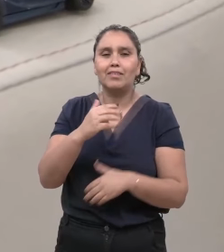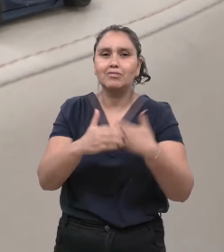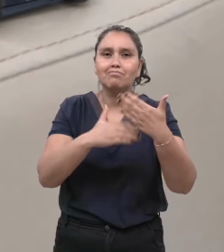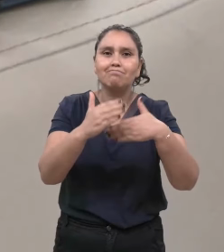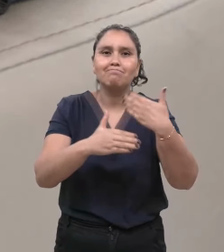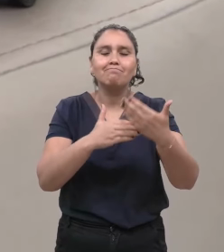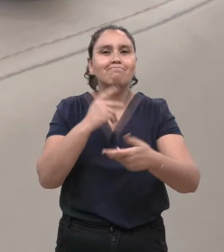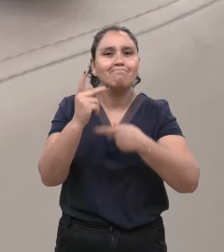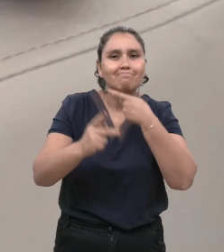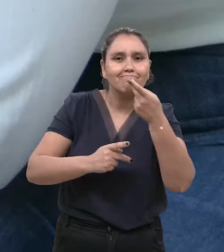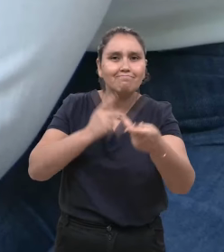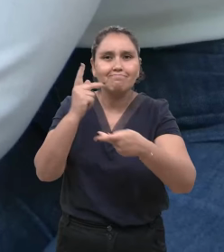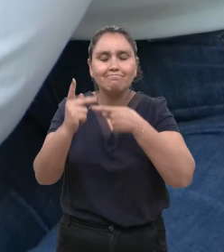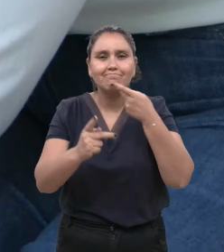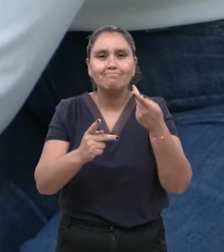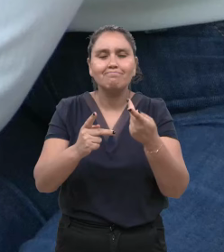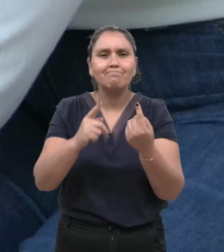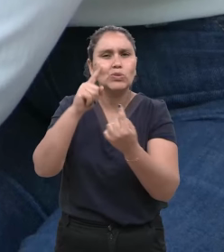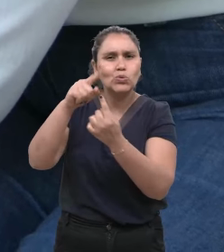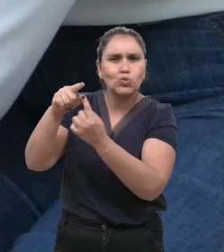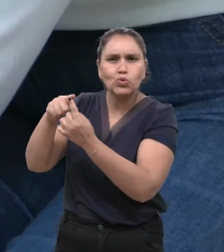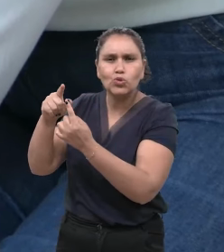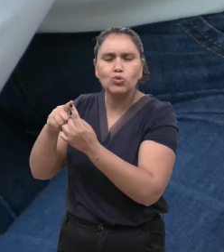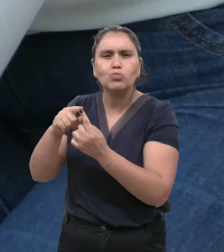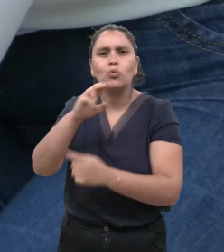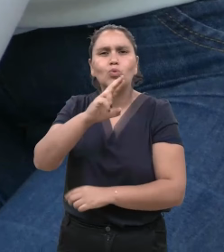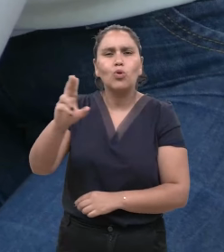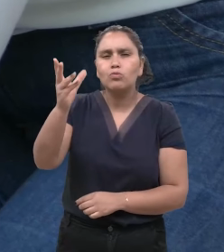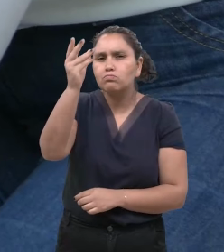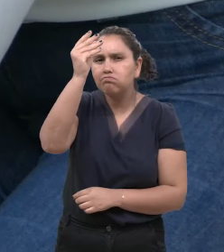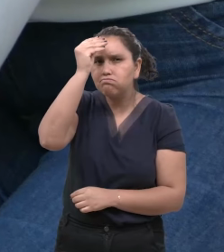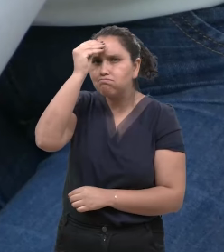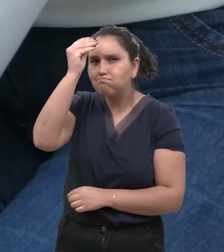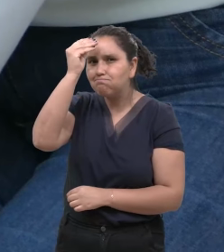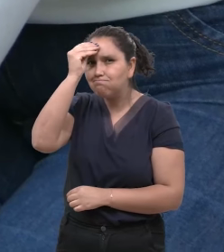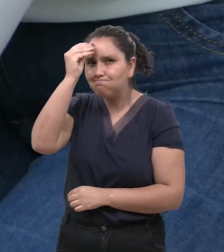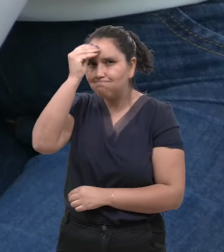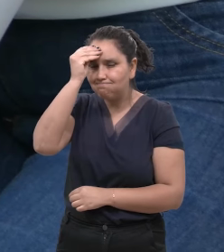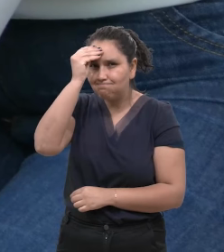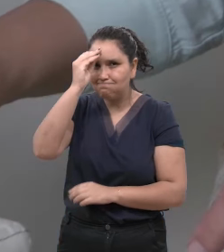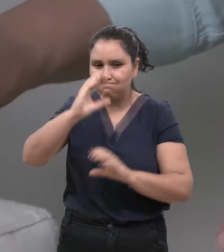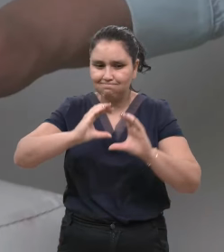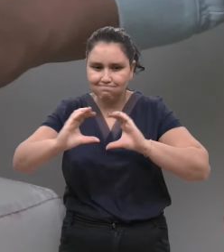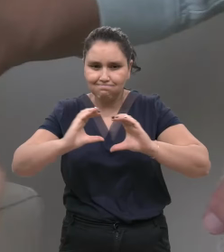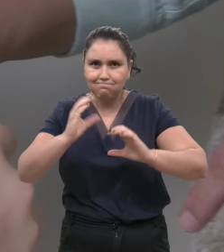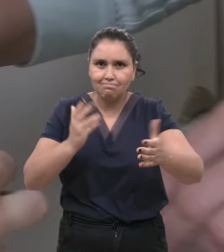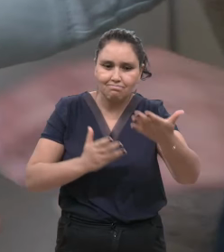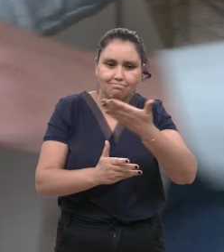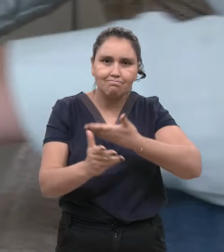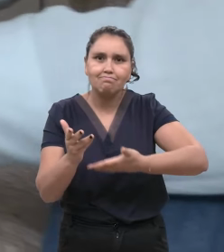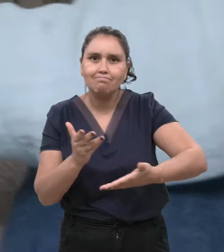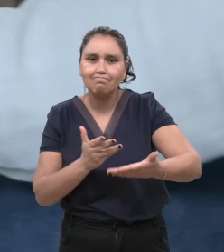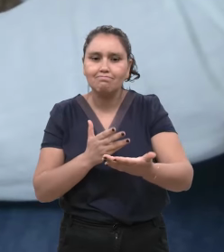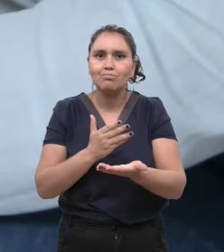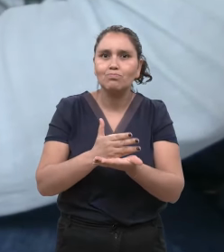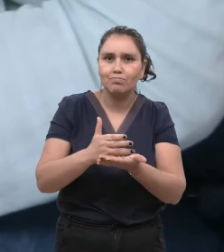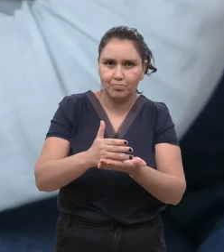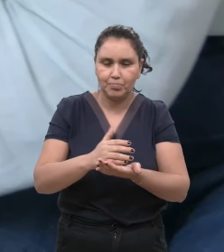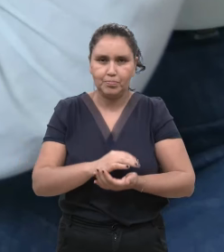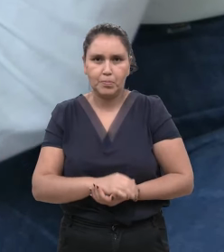nos carrinhos uma ponte para o desenvolvimento da fala, decorando o nome de cada modelo, dando seus primeiros passos